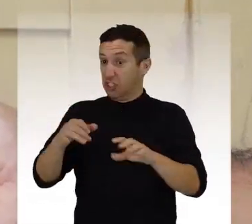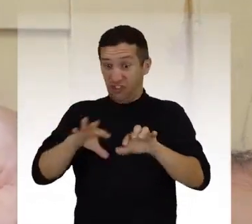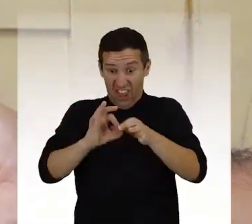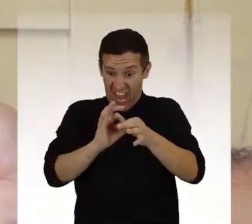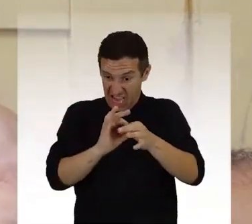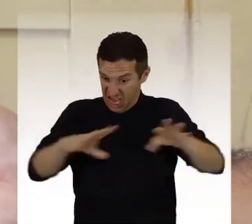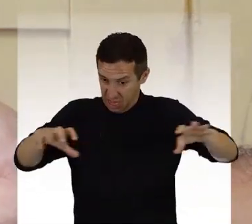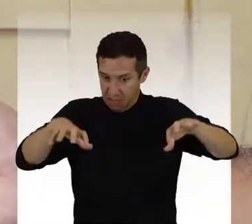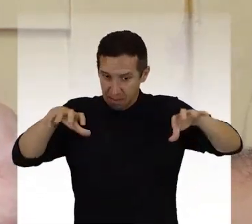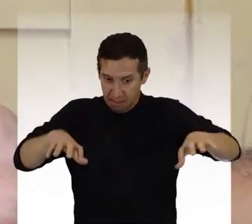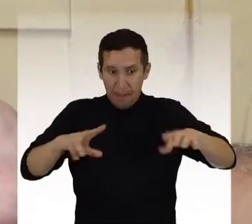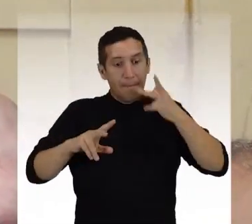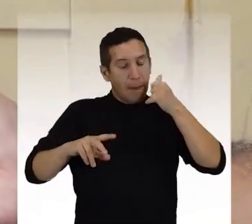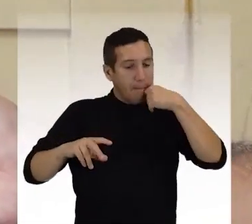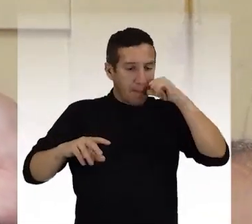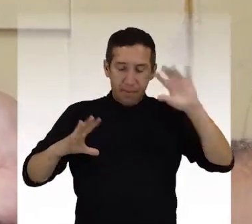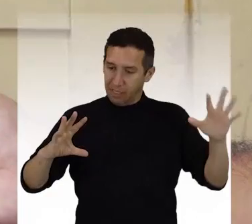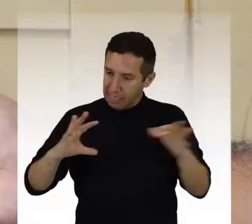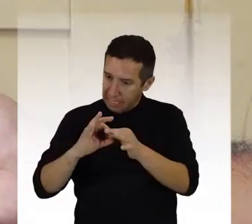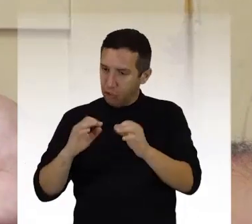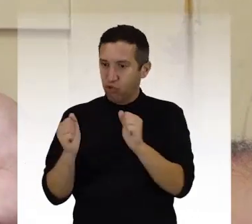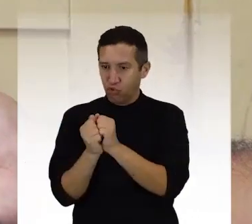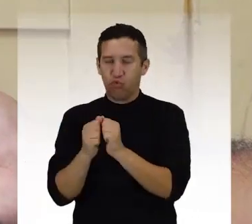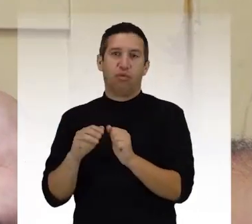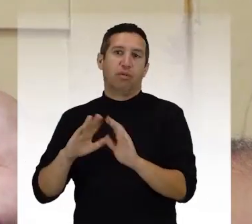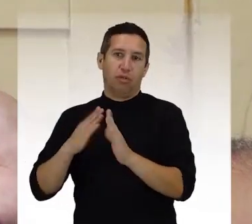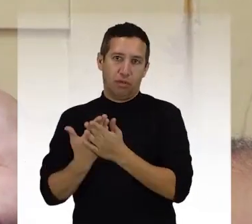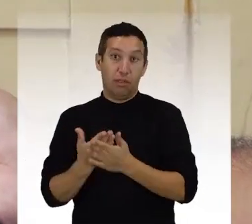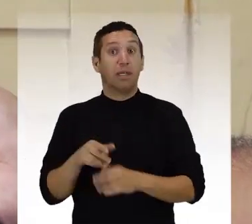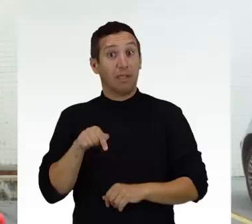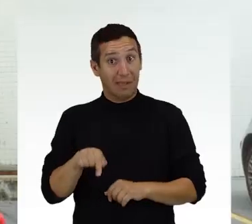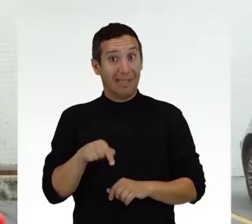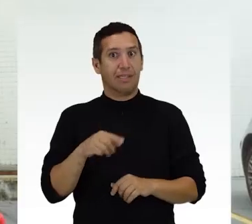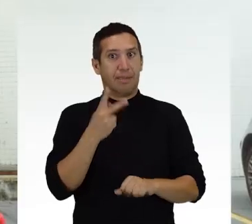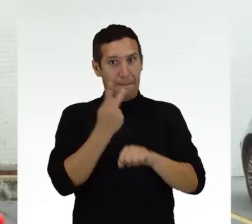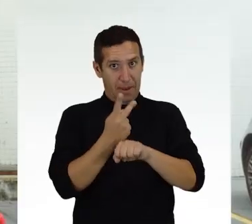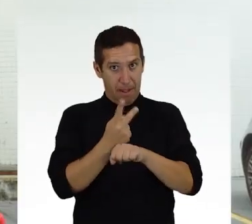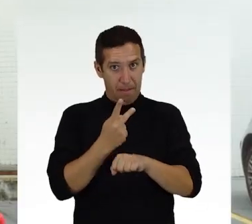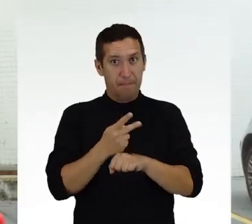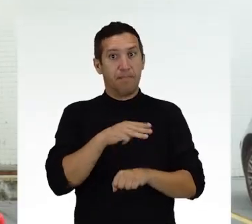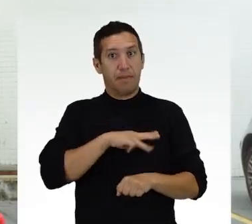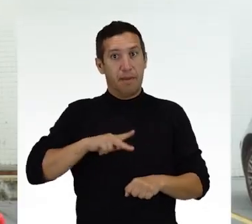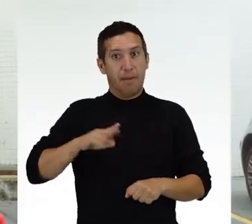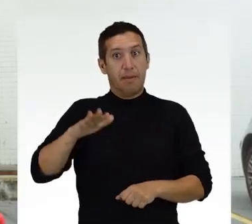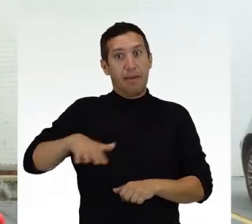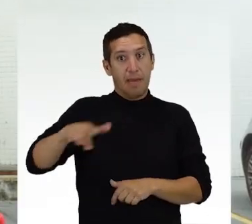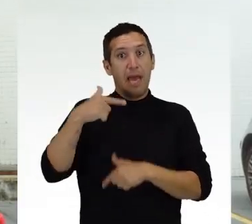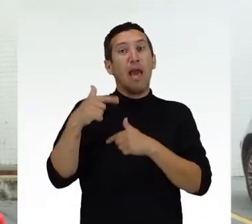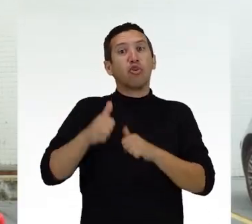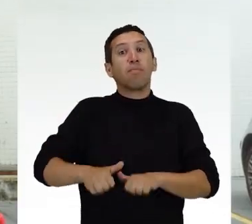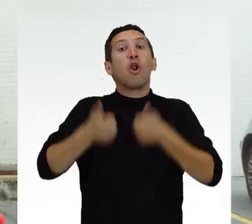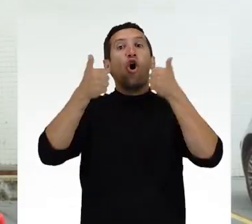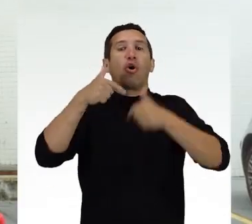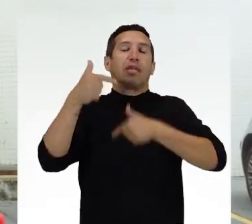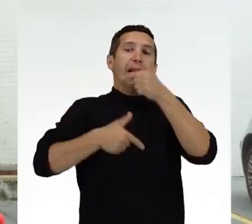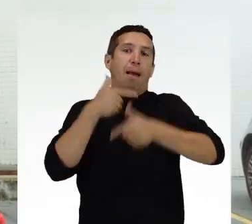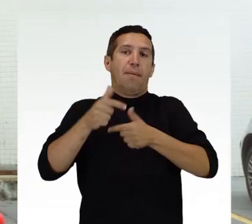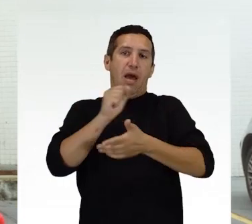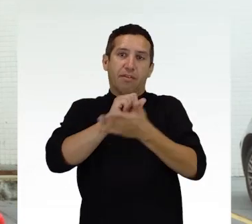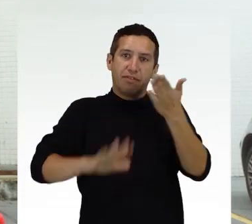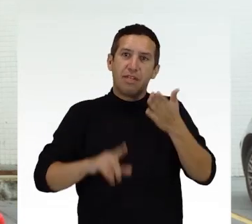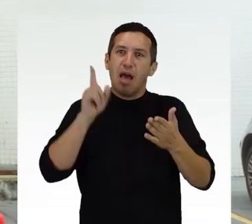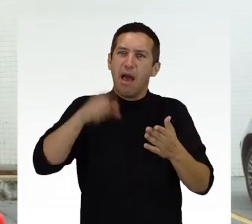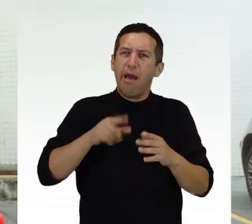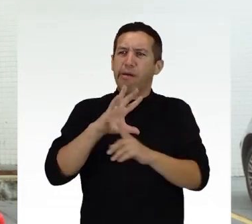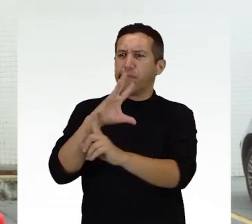pode ser a melhor escola do mundo, não vai dar certo. O Prêmio MPT na Escola é uma premiação nacional